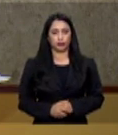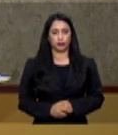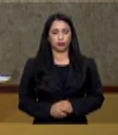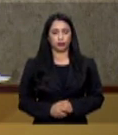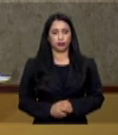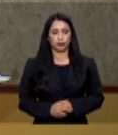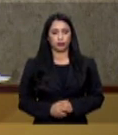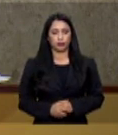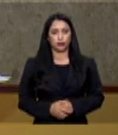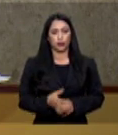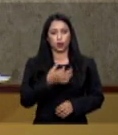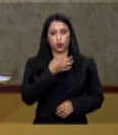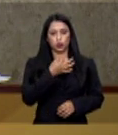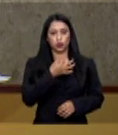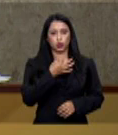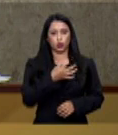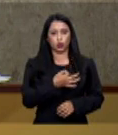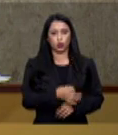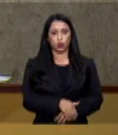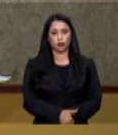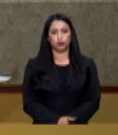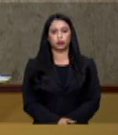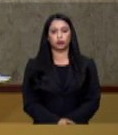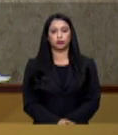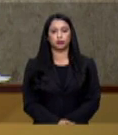Tem que tirar o som do computador.